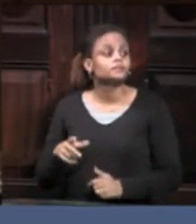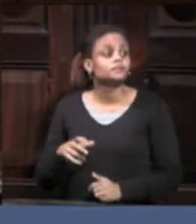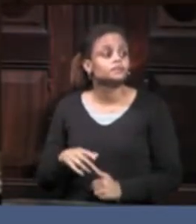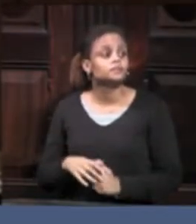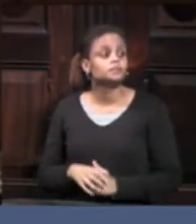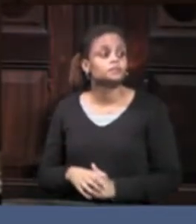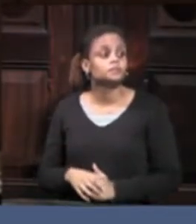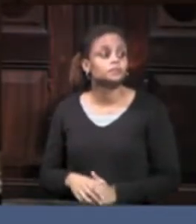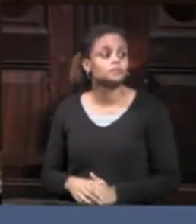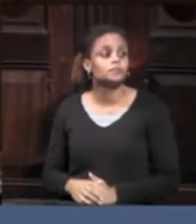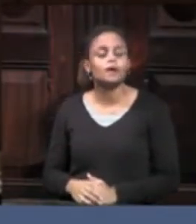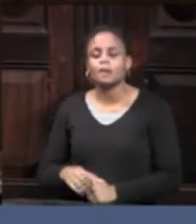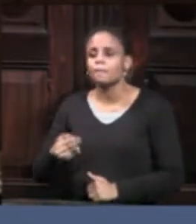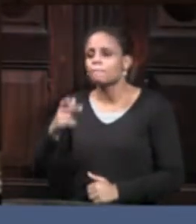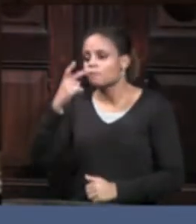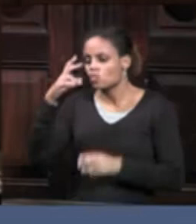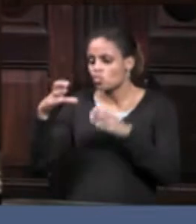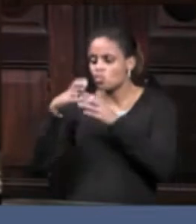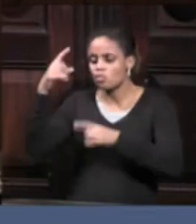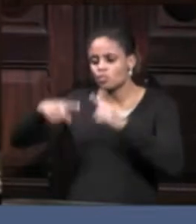ventre. É de uma